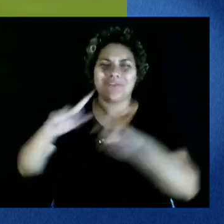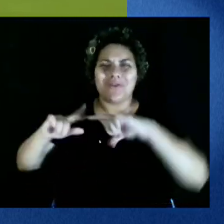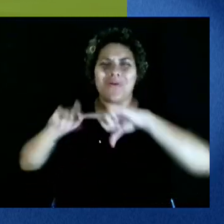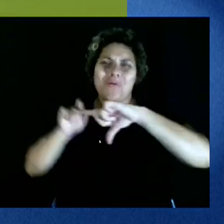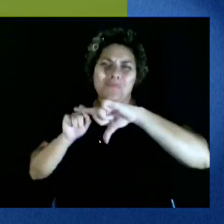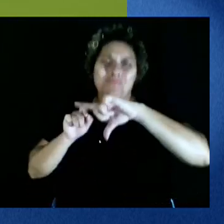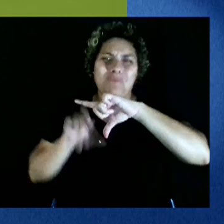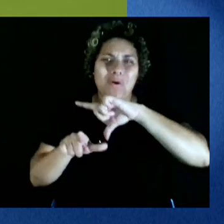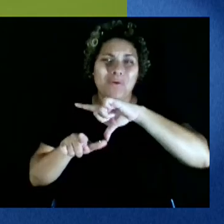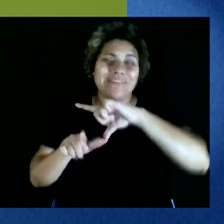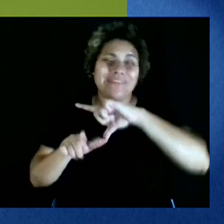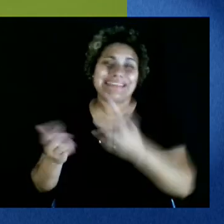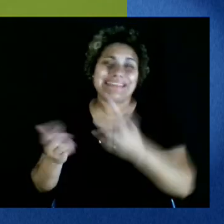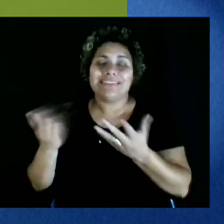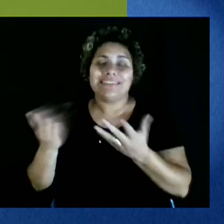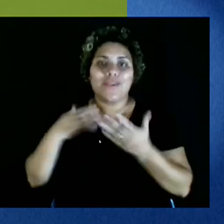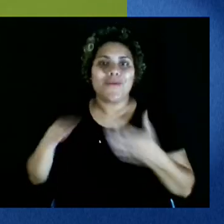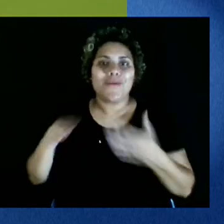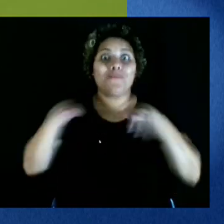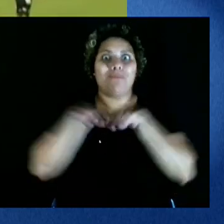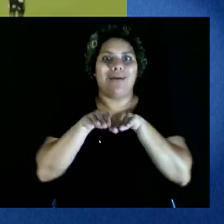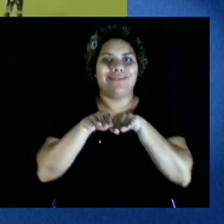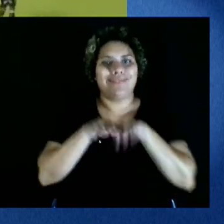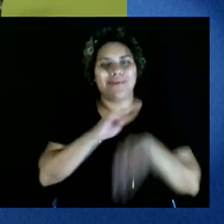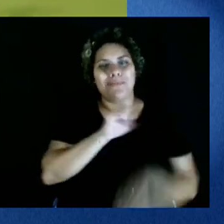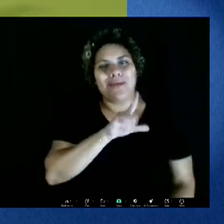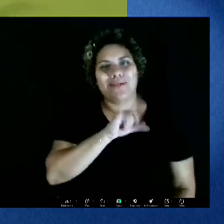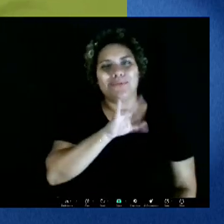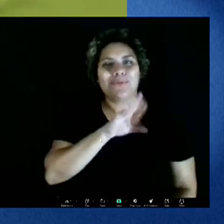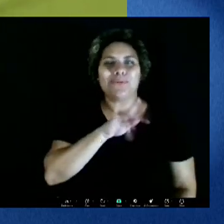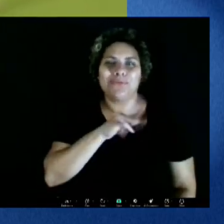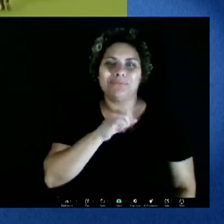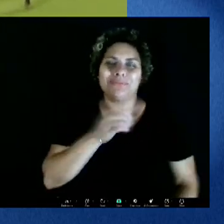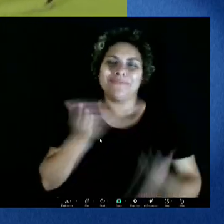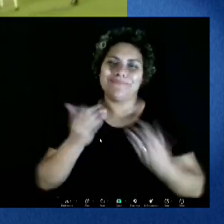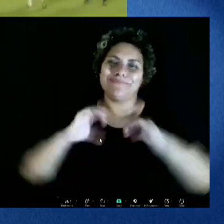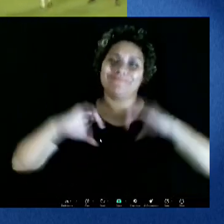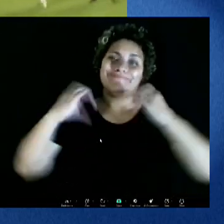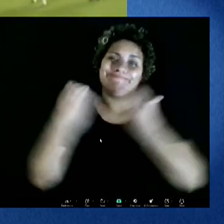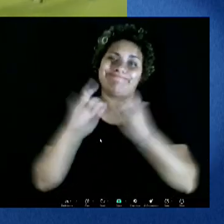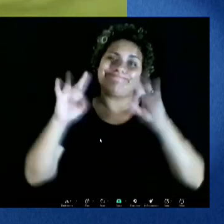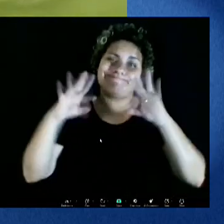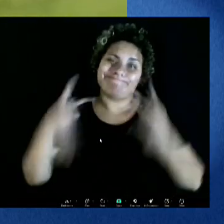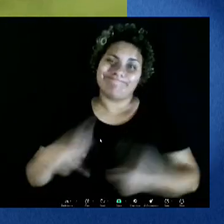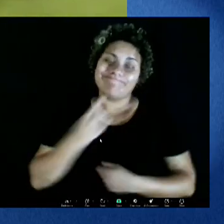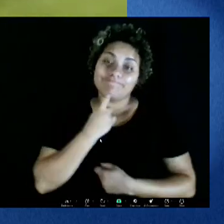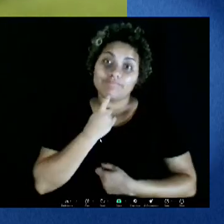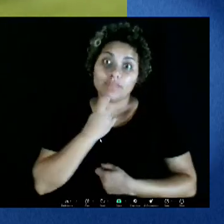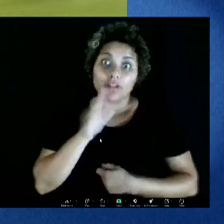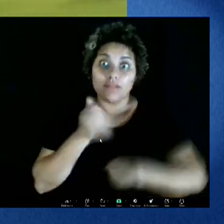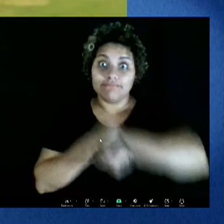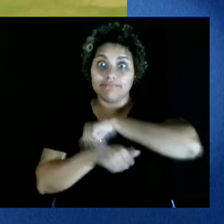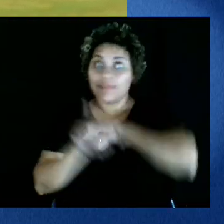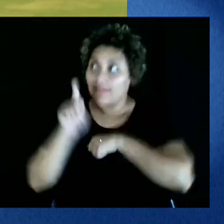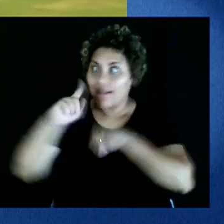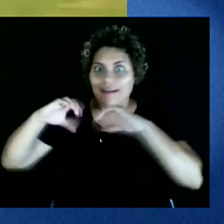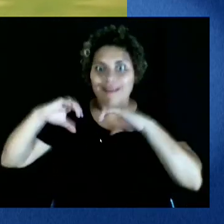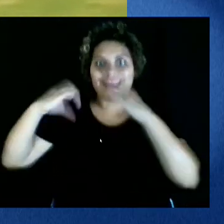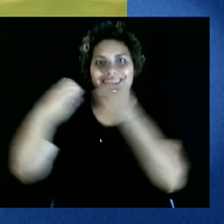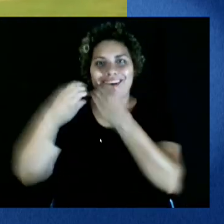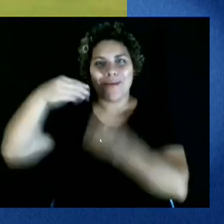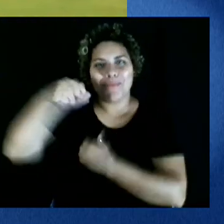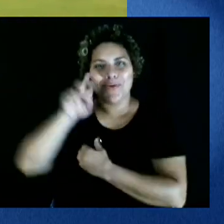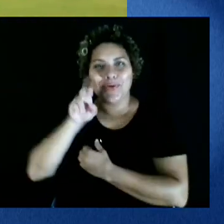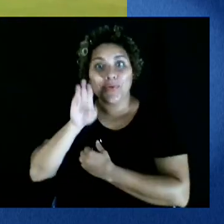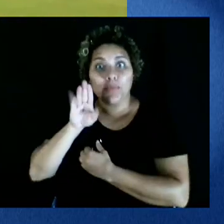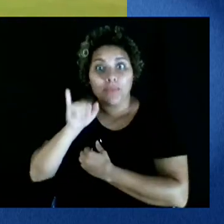com o Veloclube em pleno Brinco de Ouro. Já no Morumbis, Ponte Preta vence São Paulo de virada e